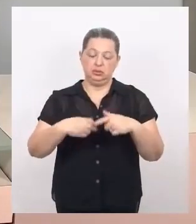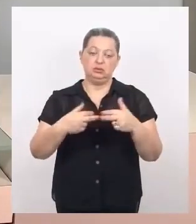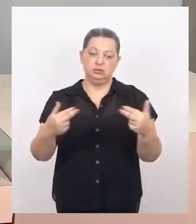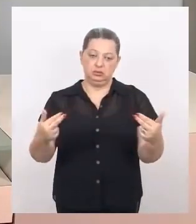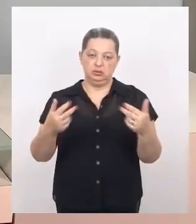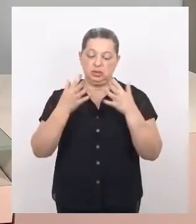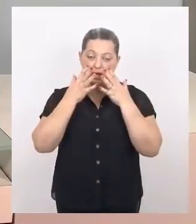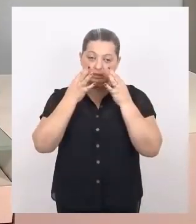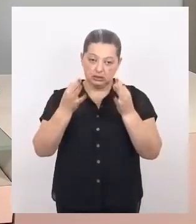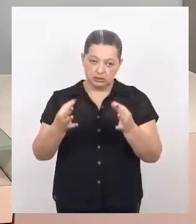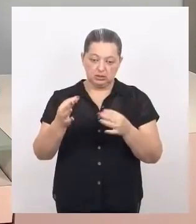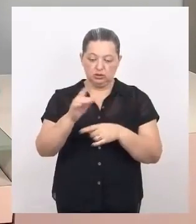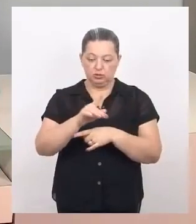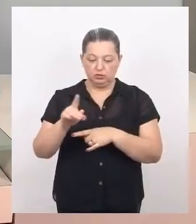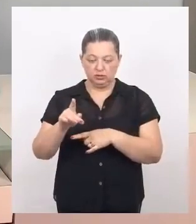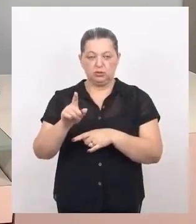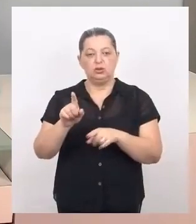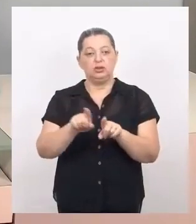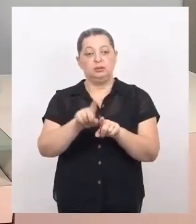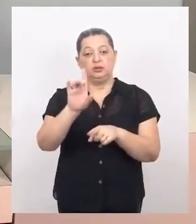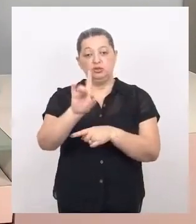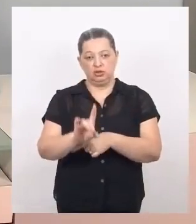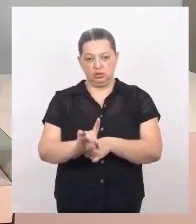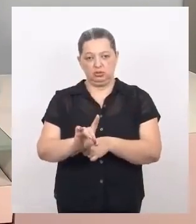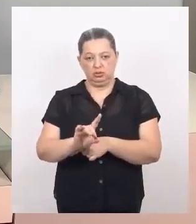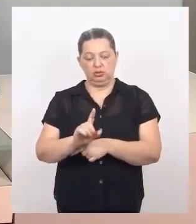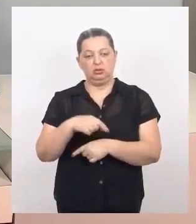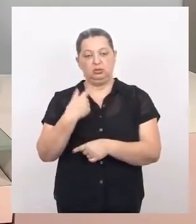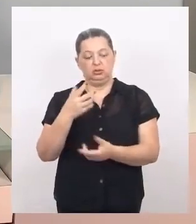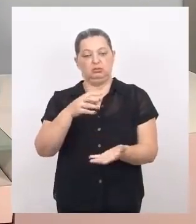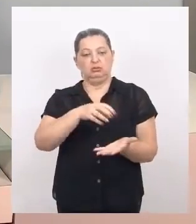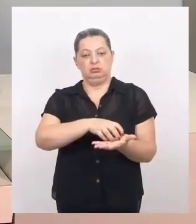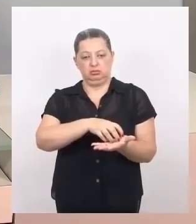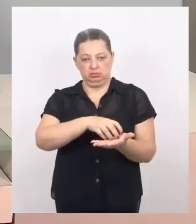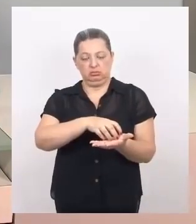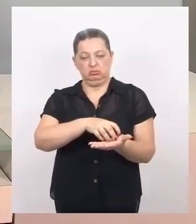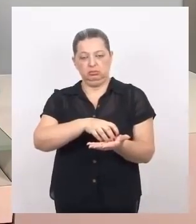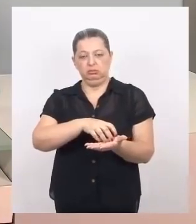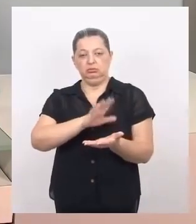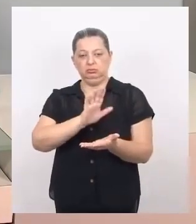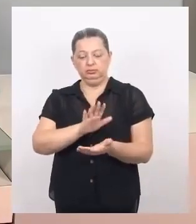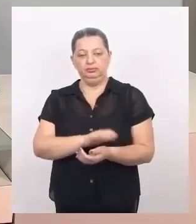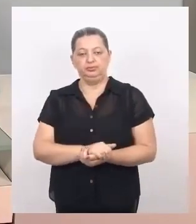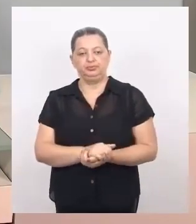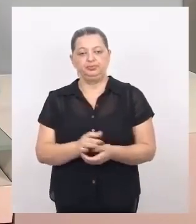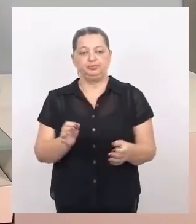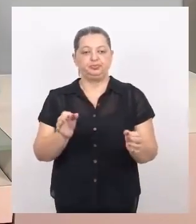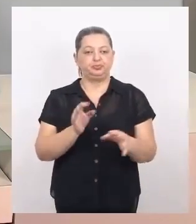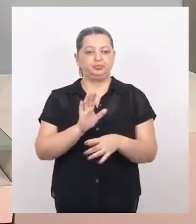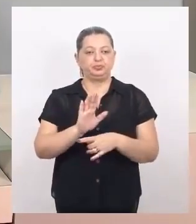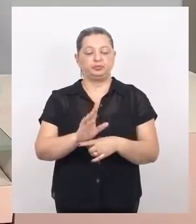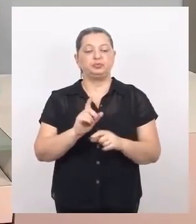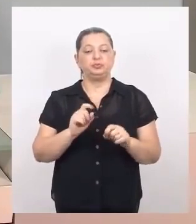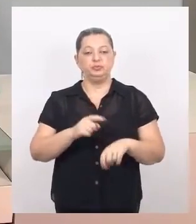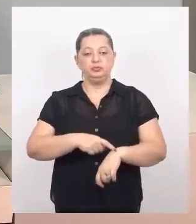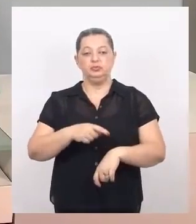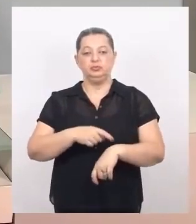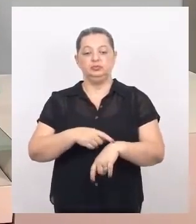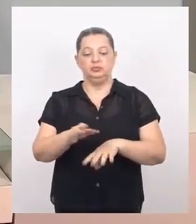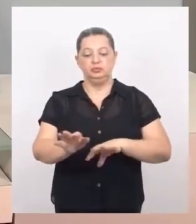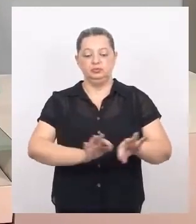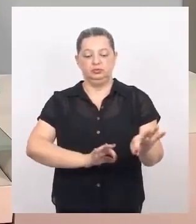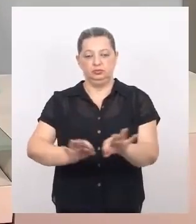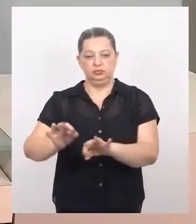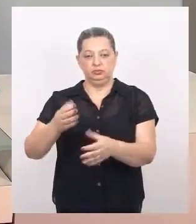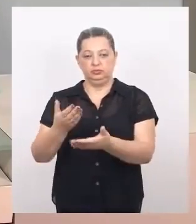atenção dos docentes, de vocês, e a gente vai estar aqui no órgão central apoiando, que é o tempo adicional de planejamento,